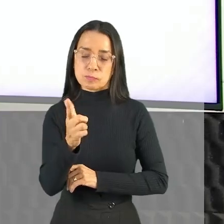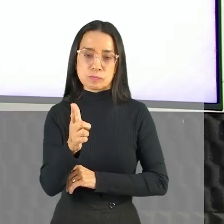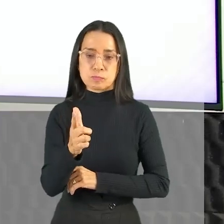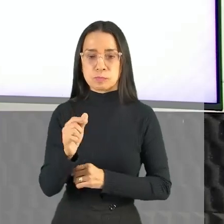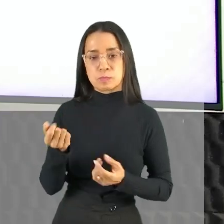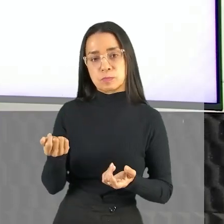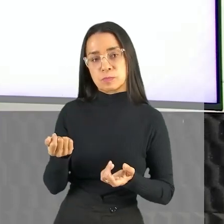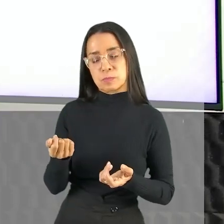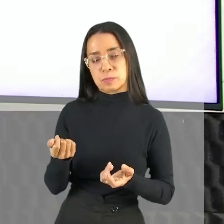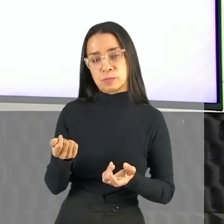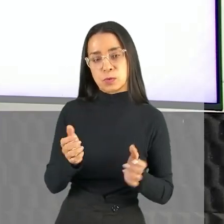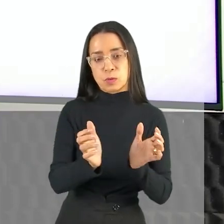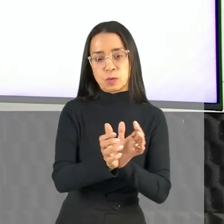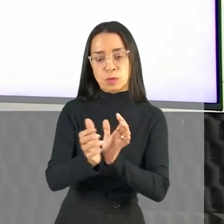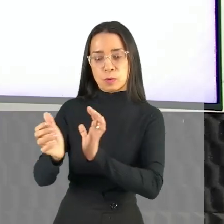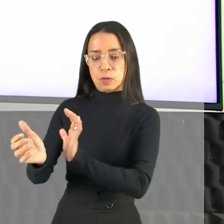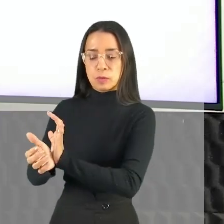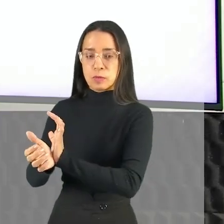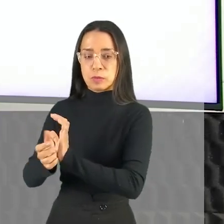Aqui.